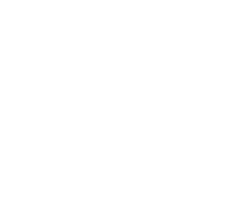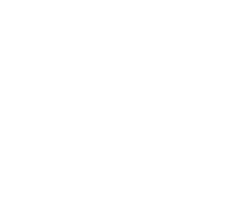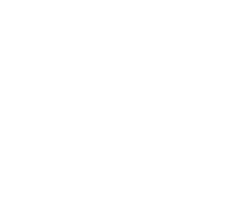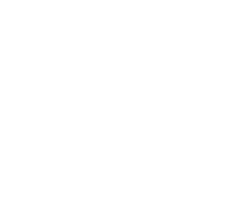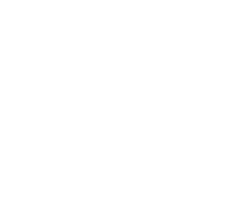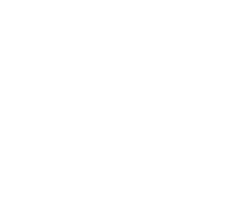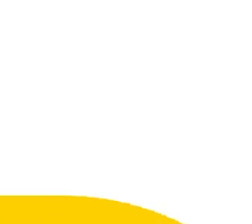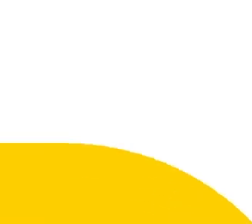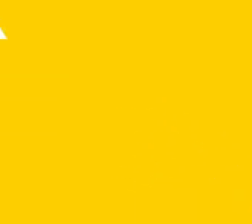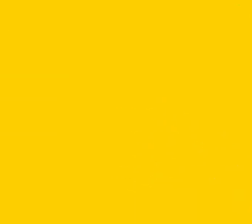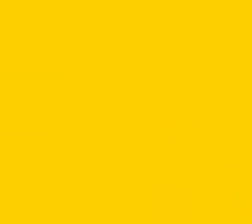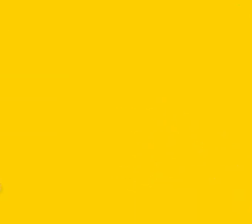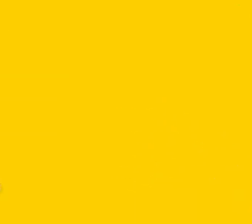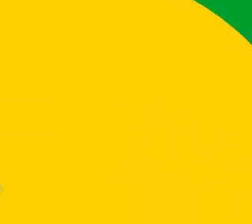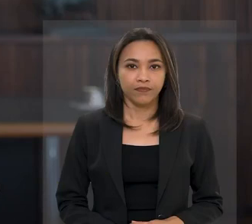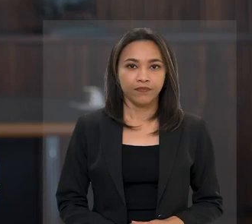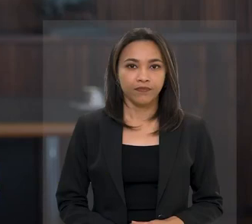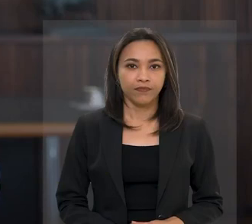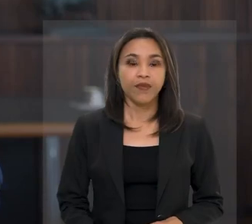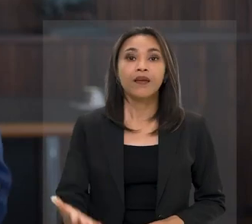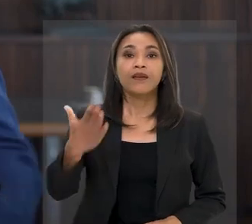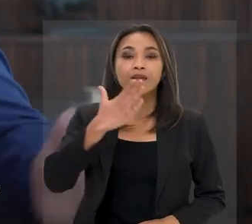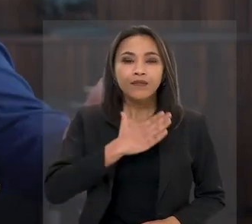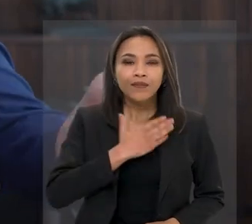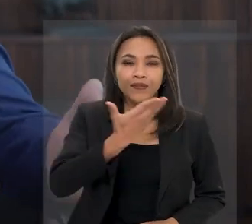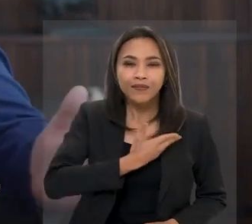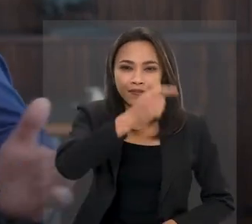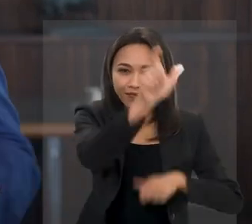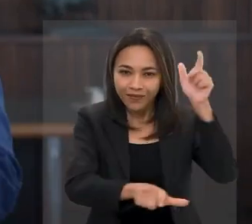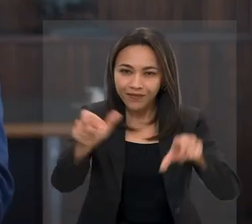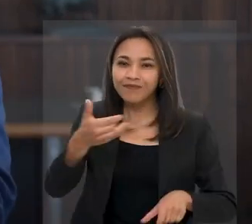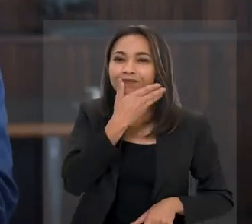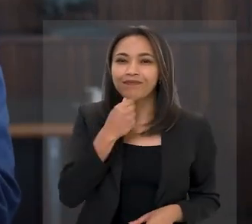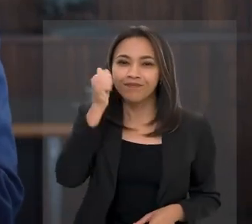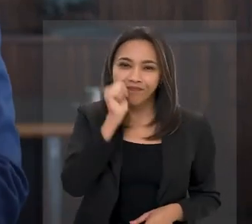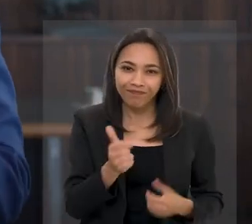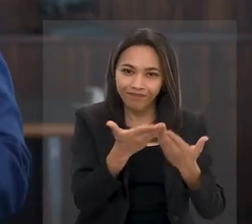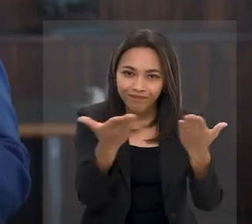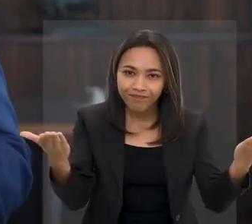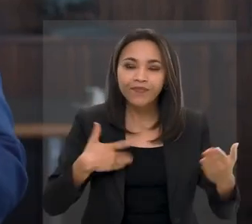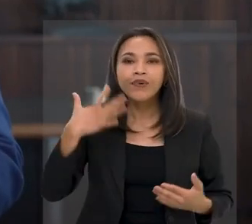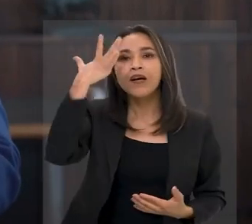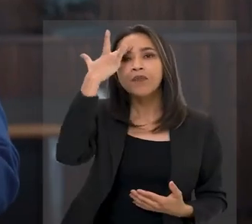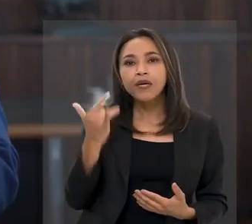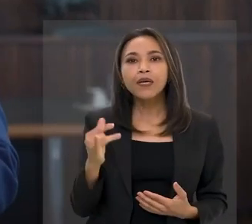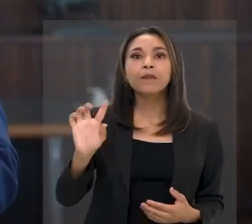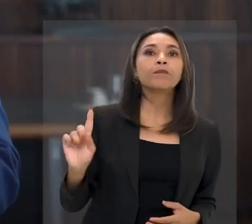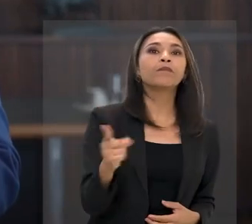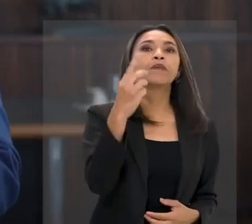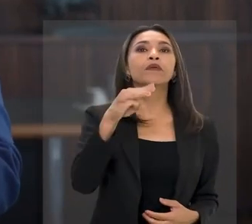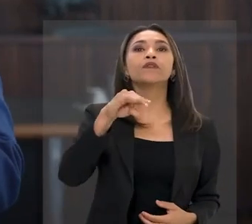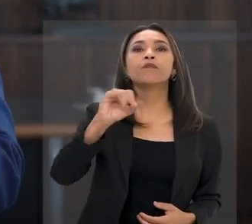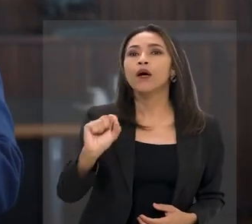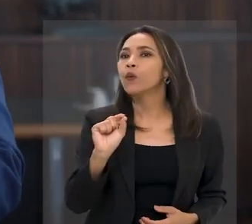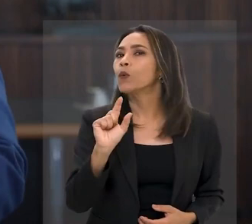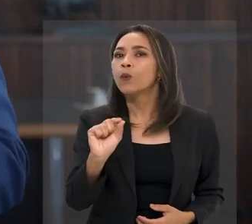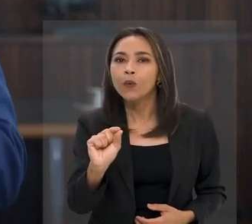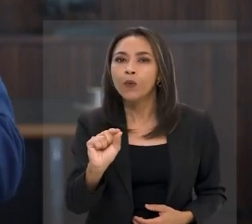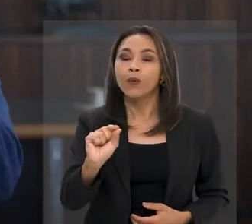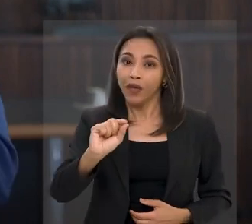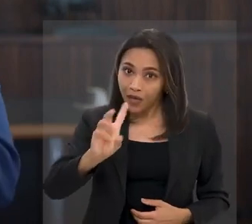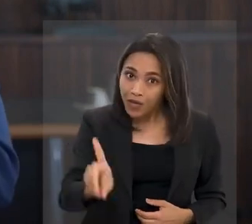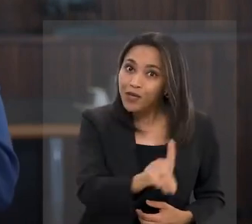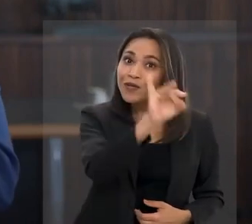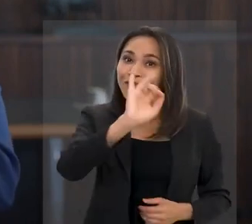Silva. Meus amigos e minhas amigas, amanhã, 1º de maio, é a dia de homenagear o